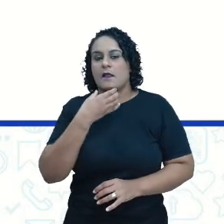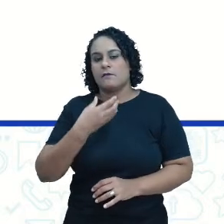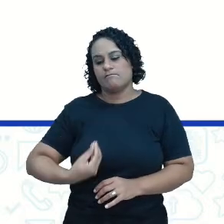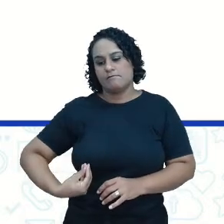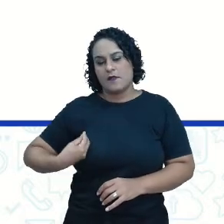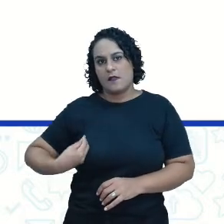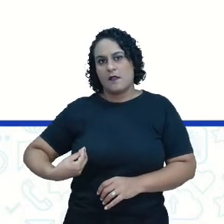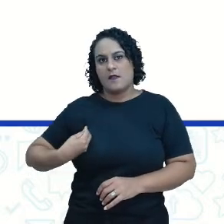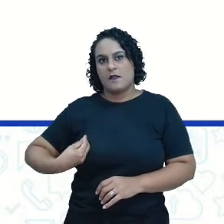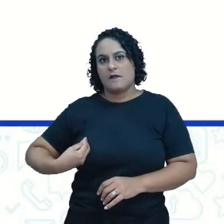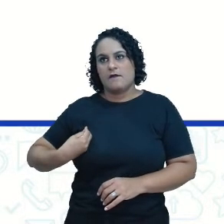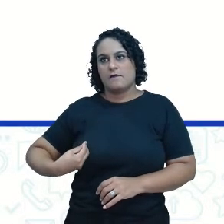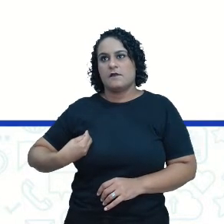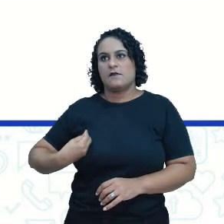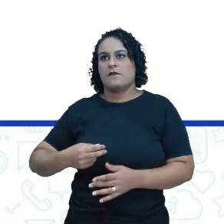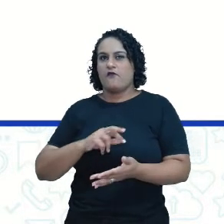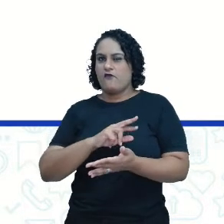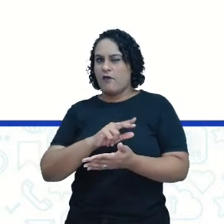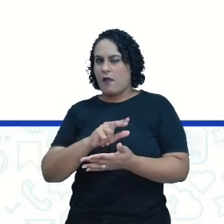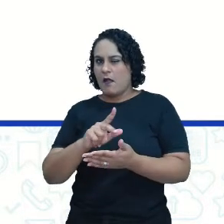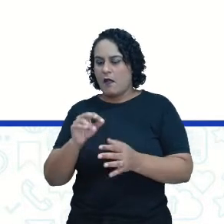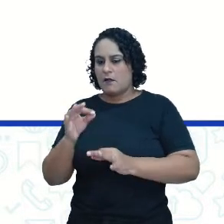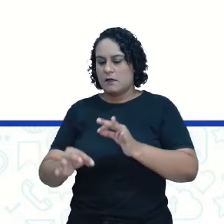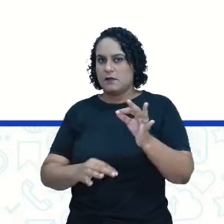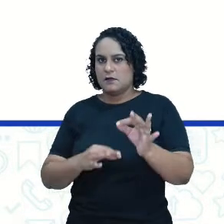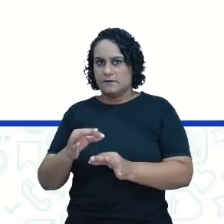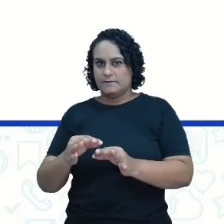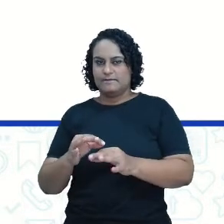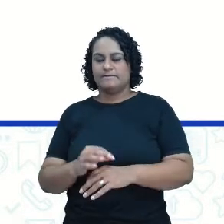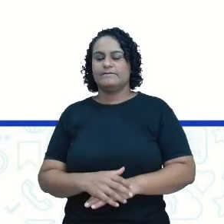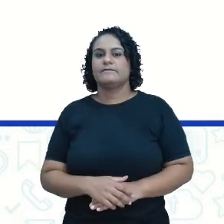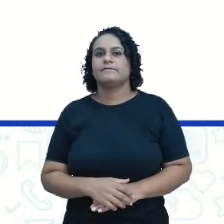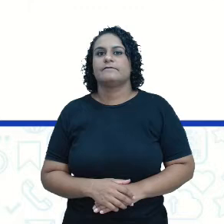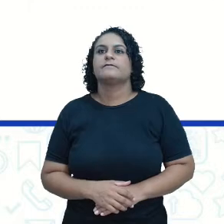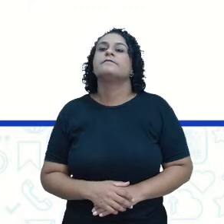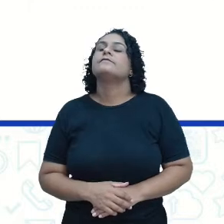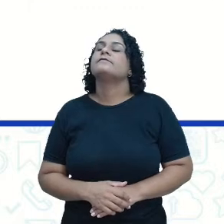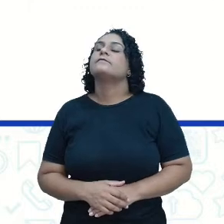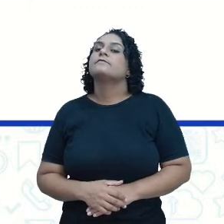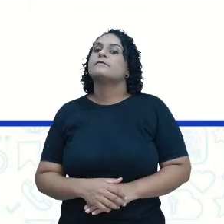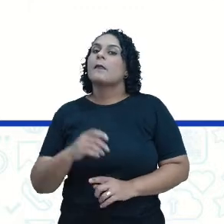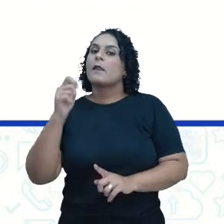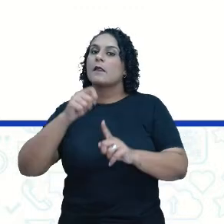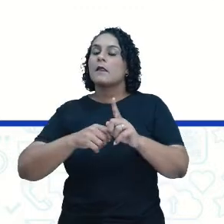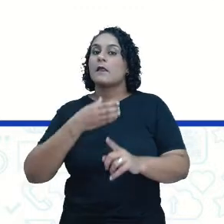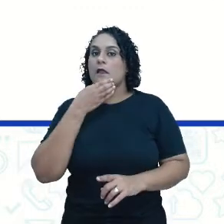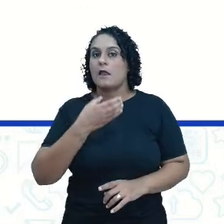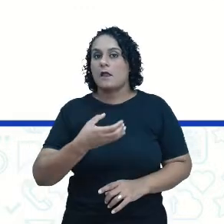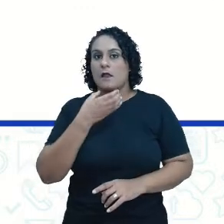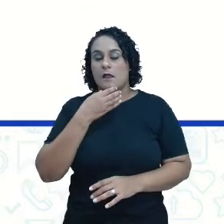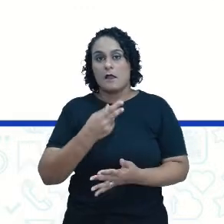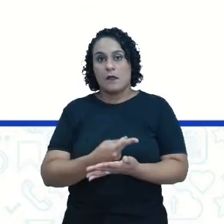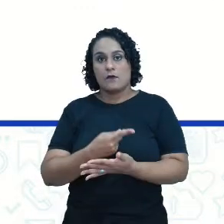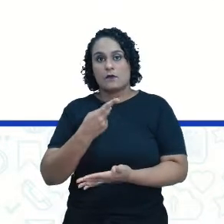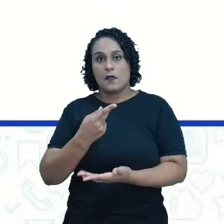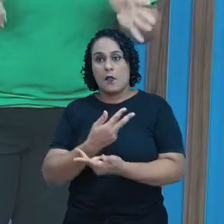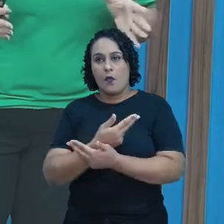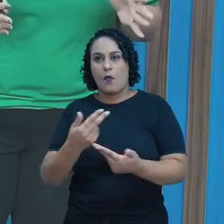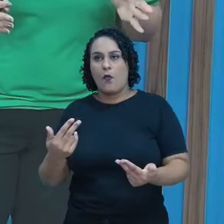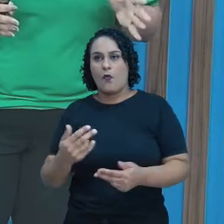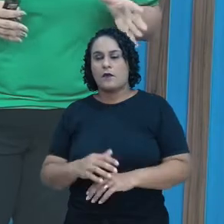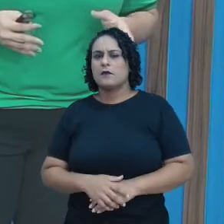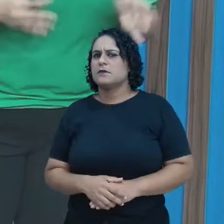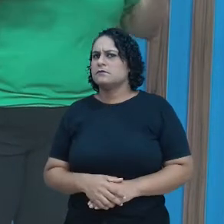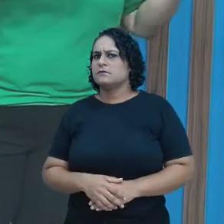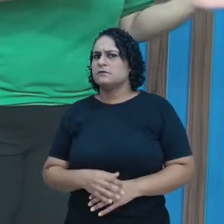já nos seres com várias células, a célula multicelular. O mês de dezembro é o que acontece mais coisa. Isso quer dizer o